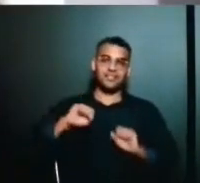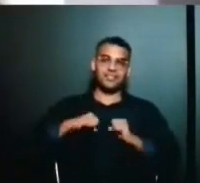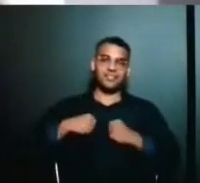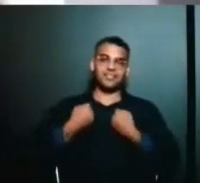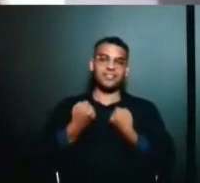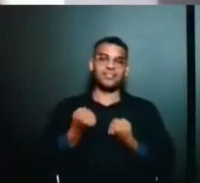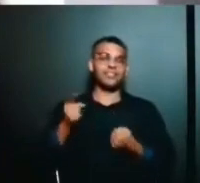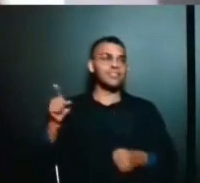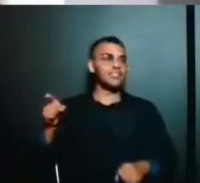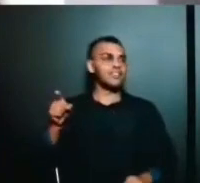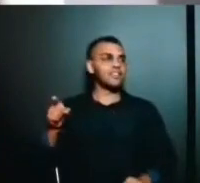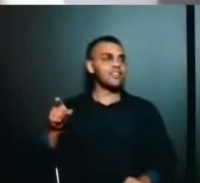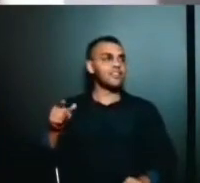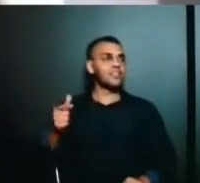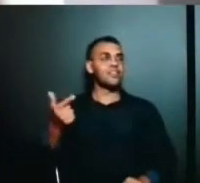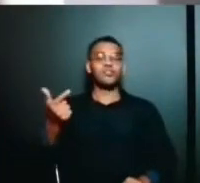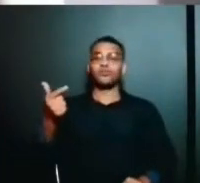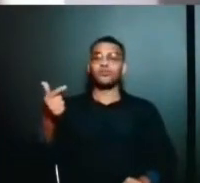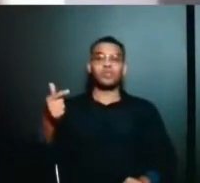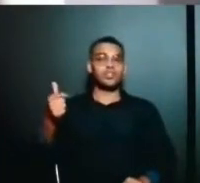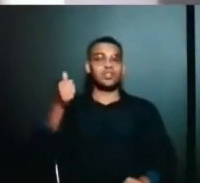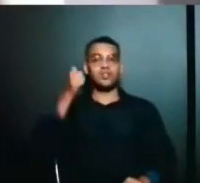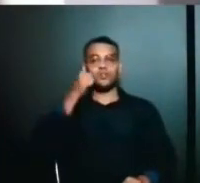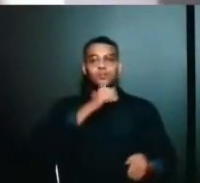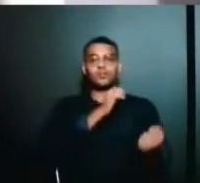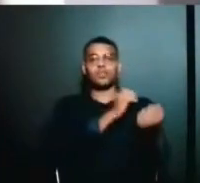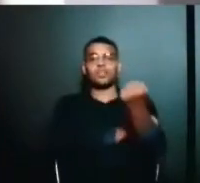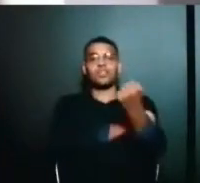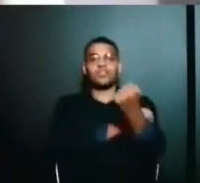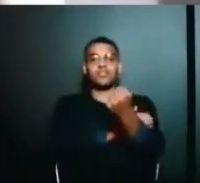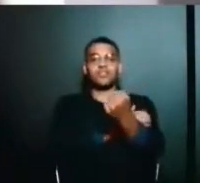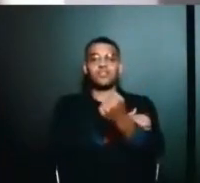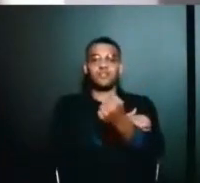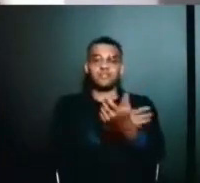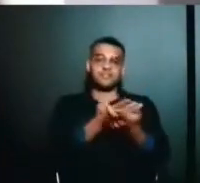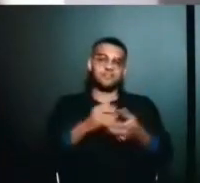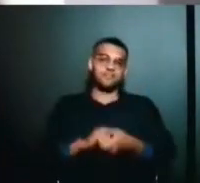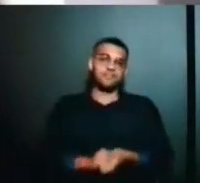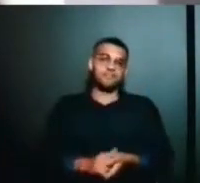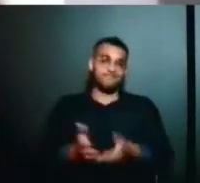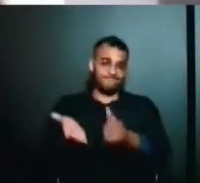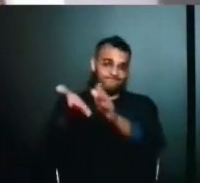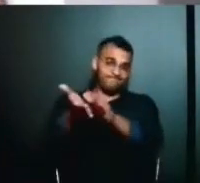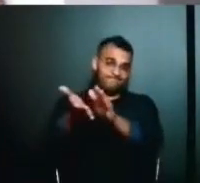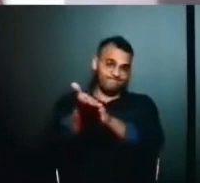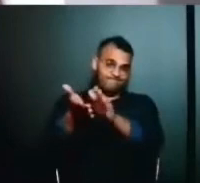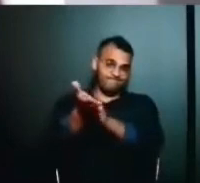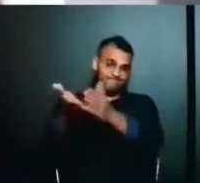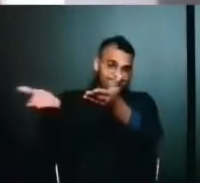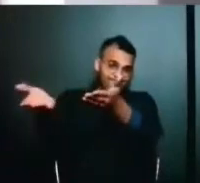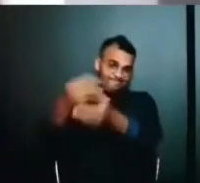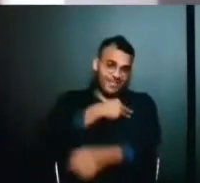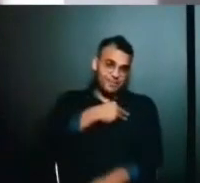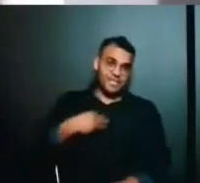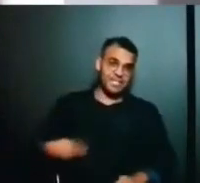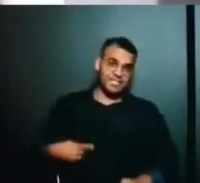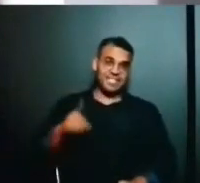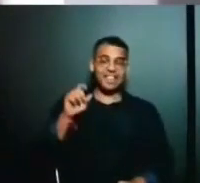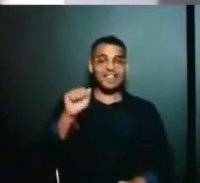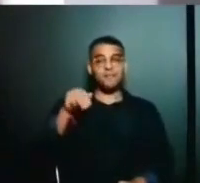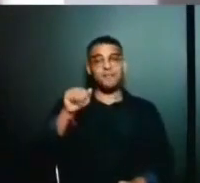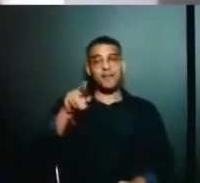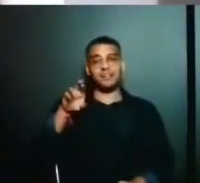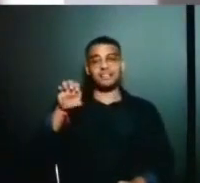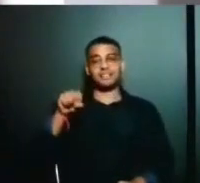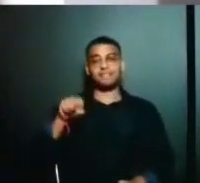ela não é defendida pelo feminismo. É um absurdo. Uma salva de palmas para a ministra Damares, novamente.